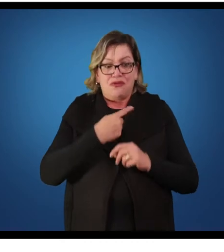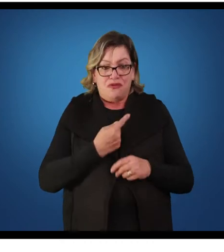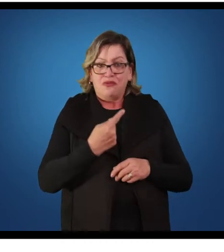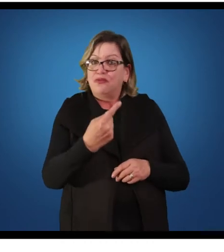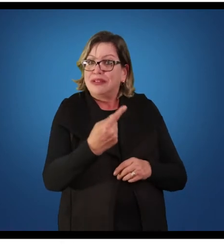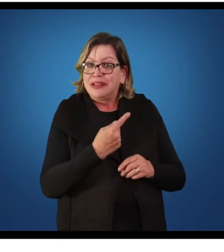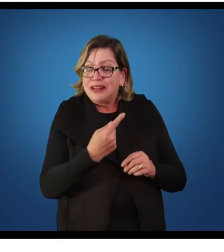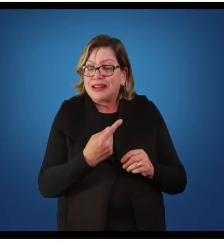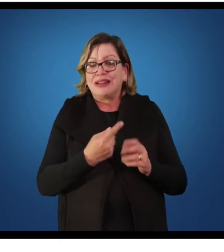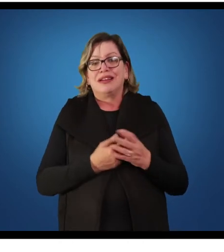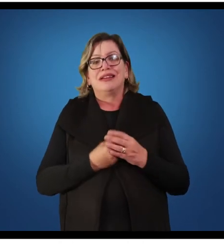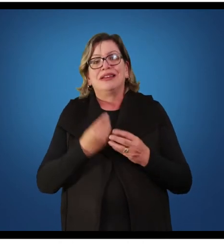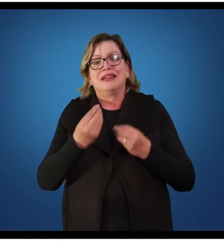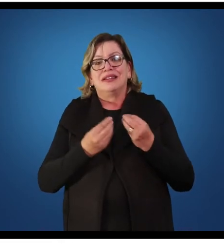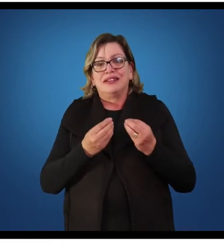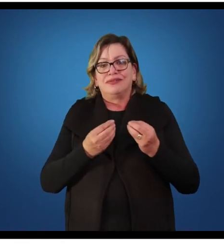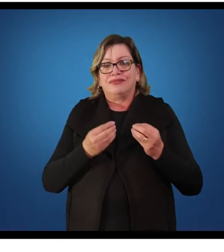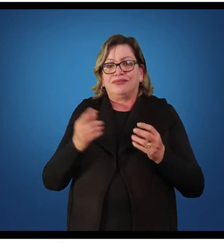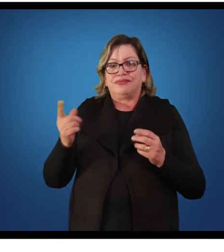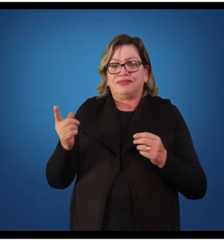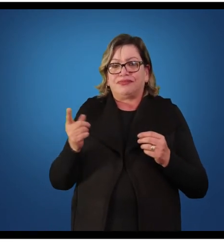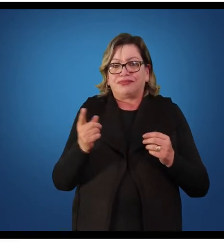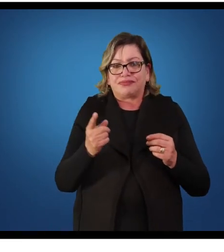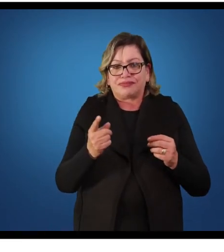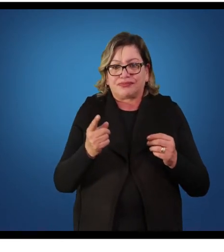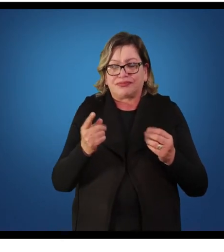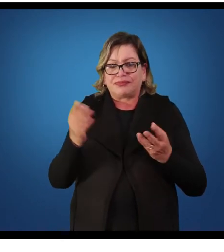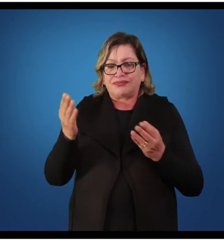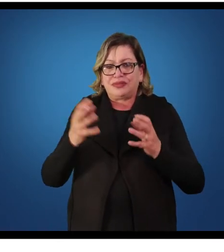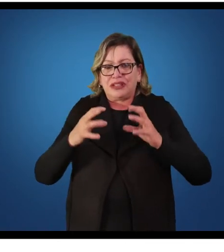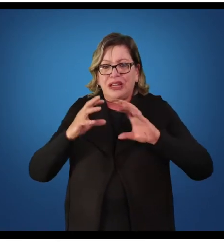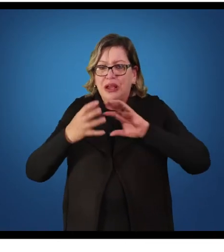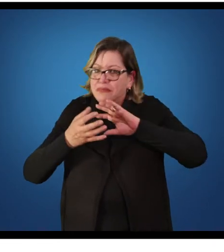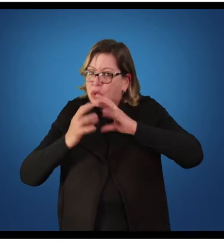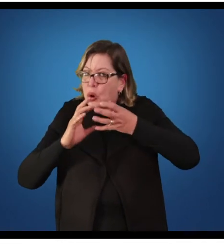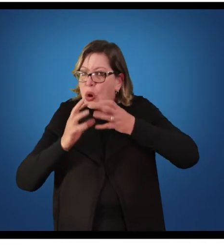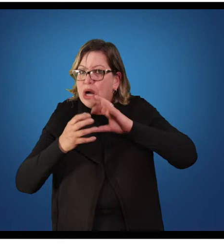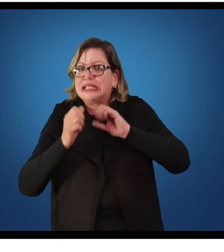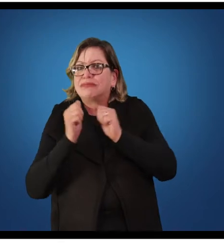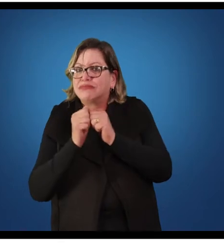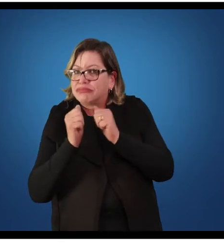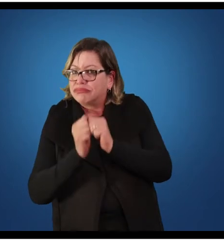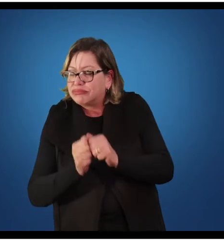Vocês saem. Vocês virão aqui primeiro. Venham aqui com as bolas mesmo.